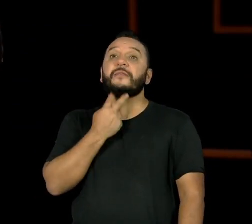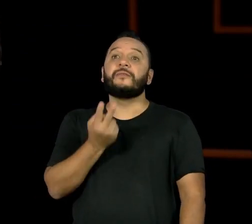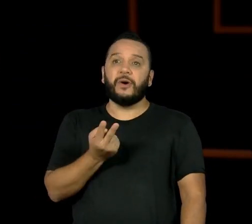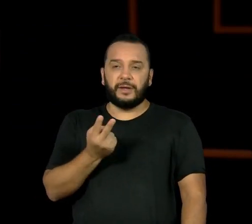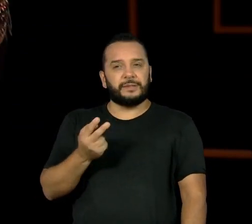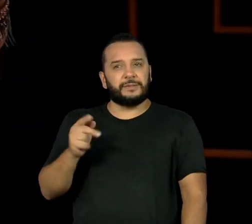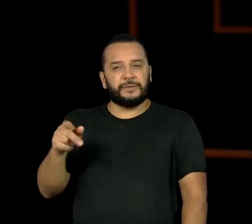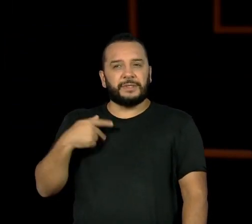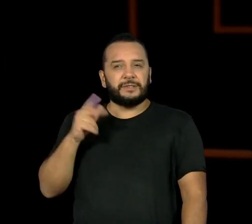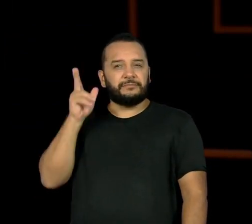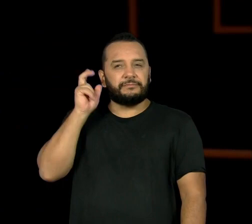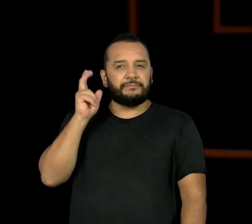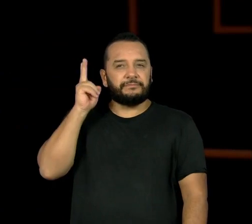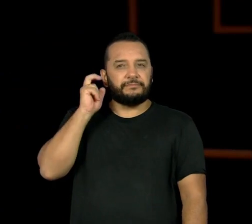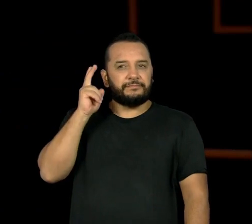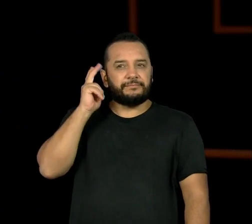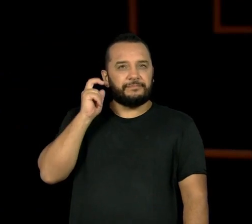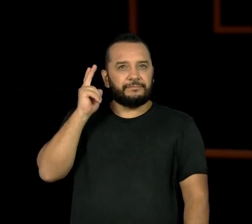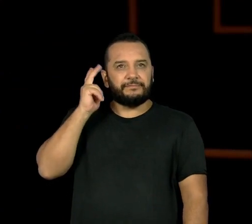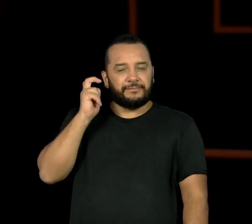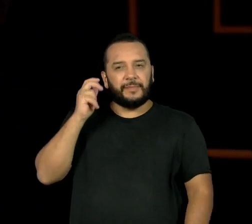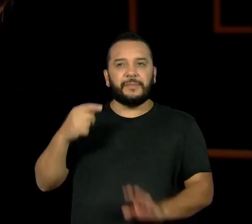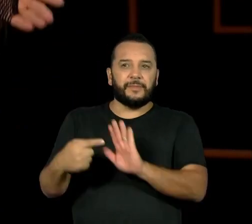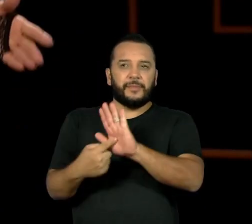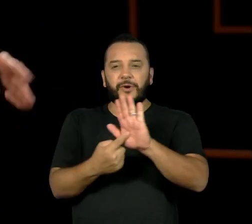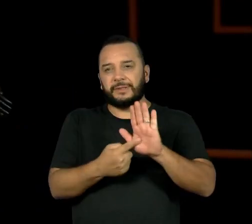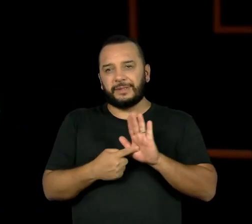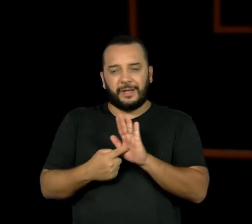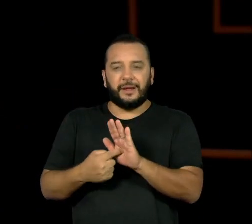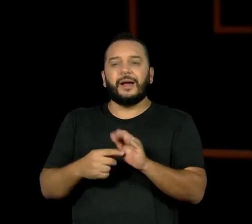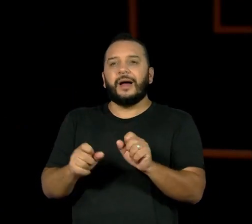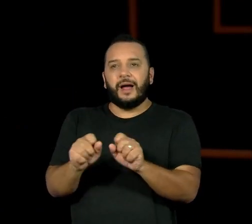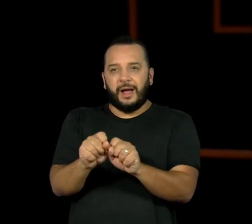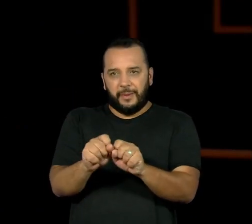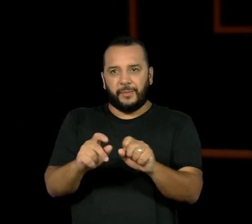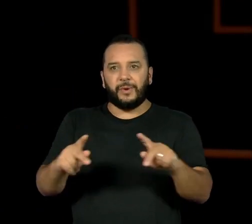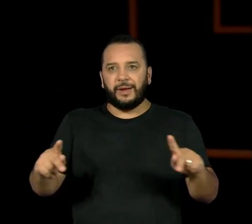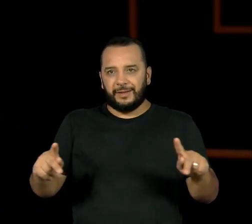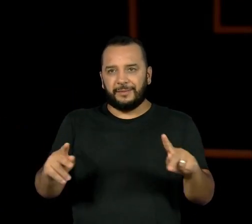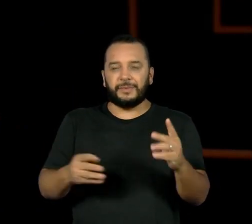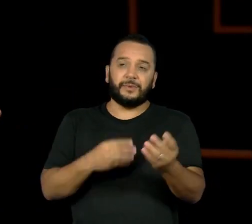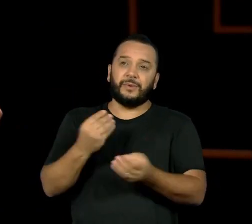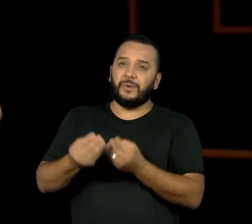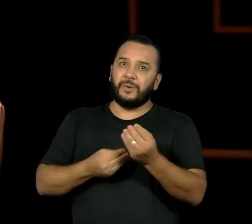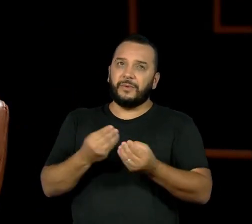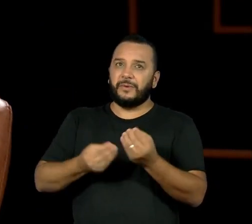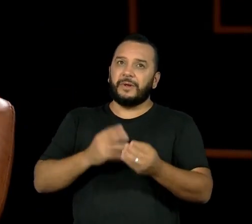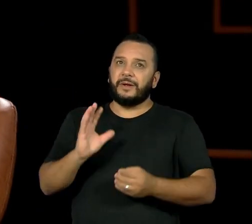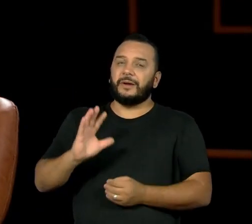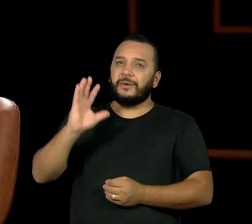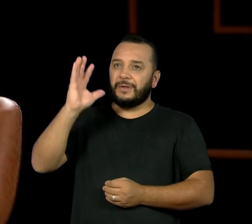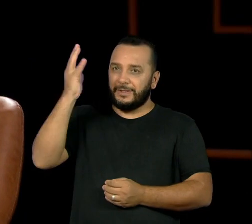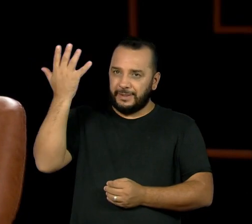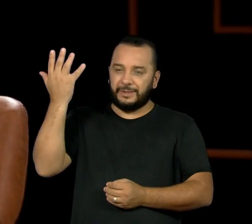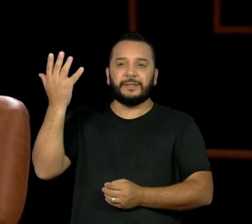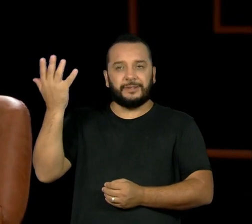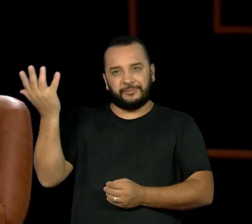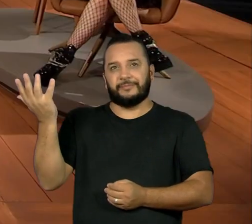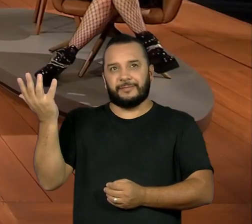fácil de ouvir a revelação da forma que ela deverá ser passada para